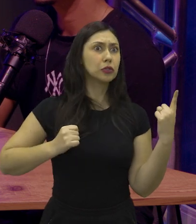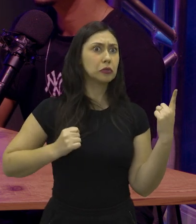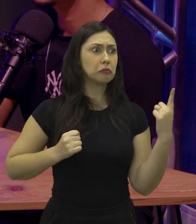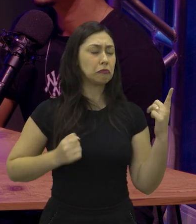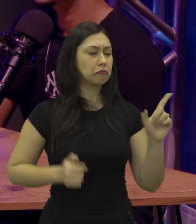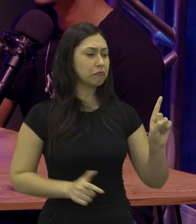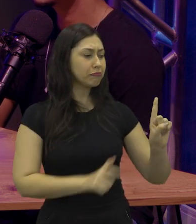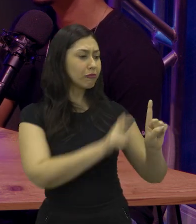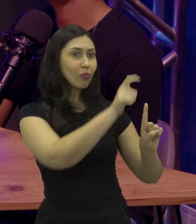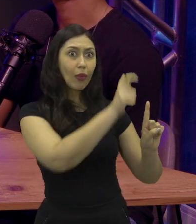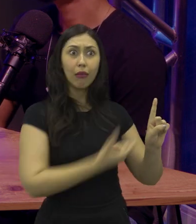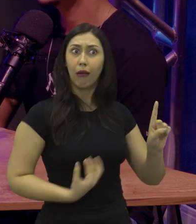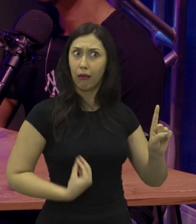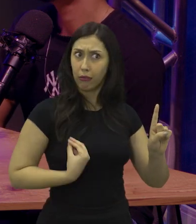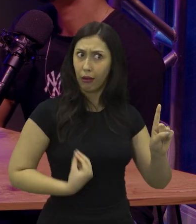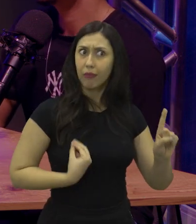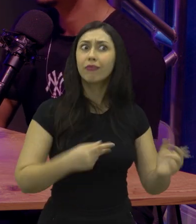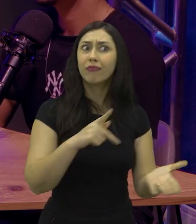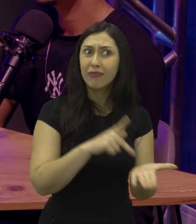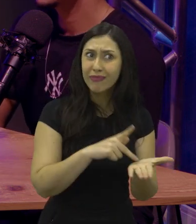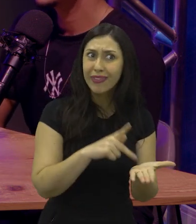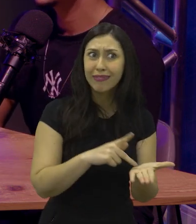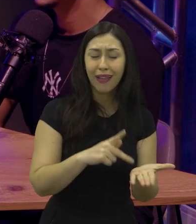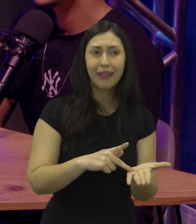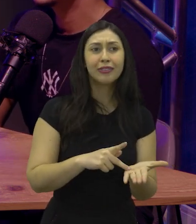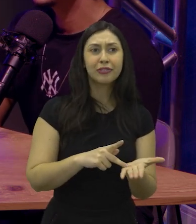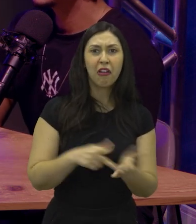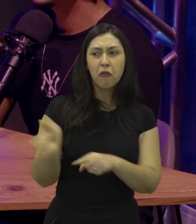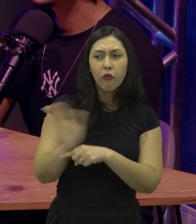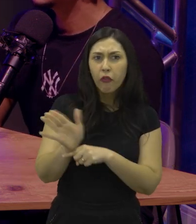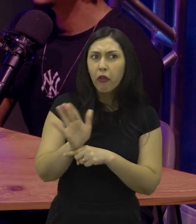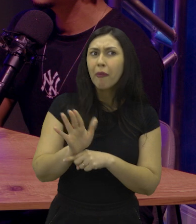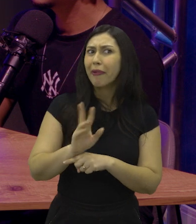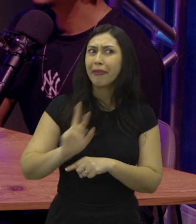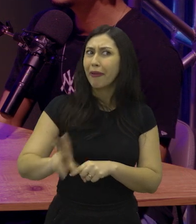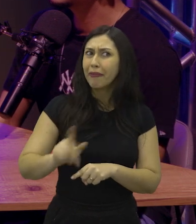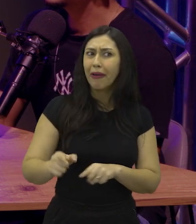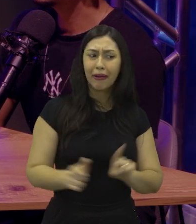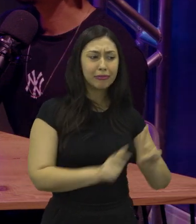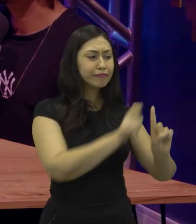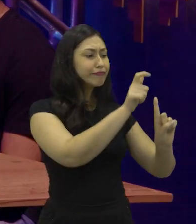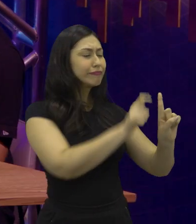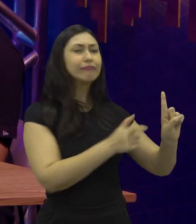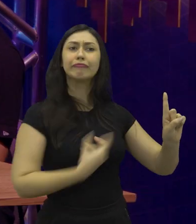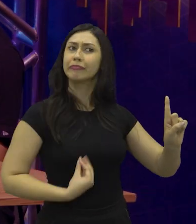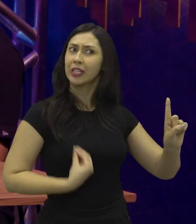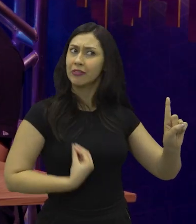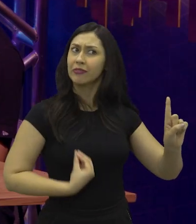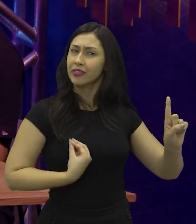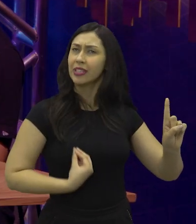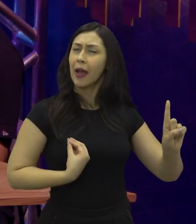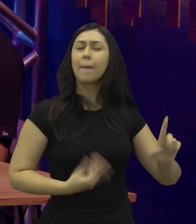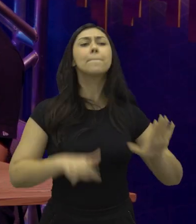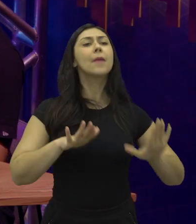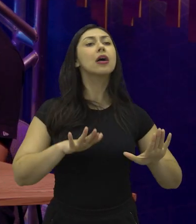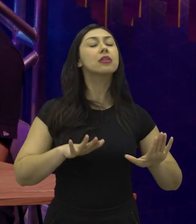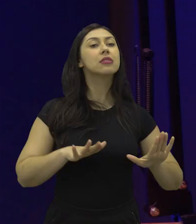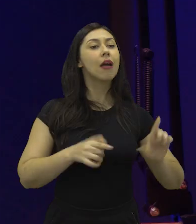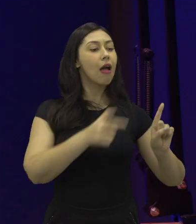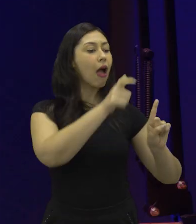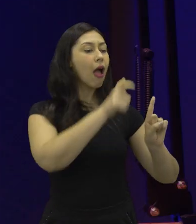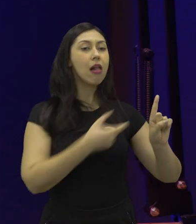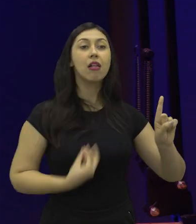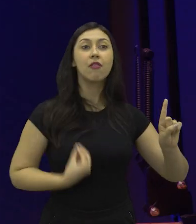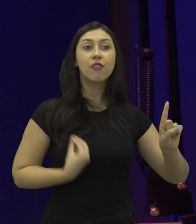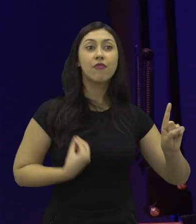figura da história real, né, antes de ir para a ficção. A gente tem esse professor, então, que teria vivido, que viveu, né,